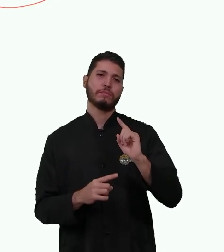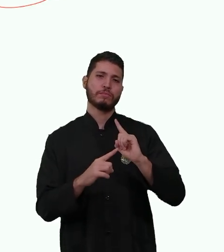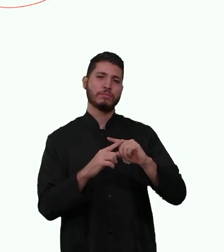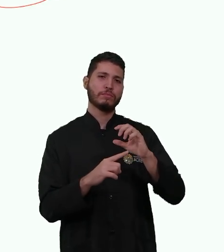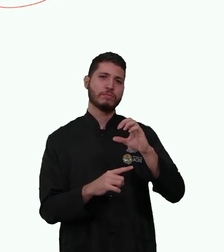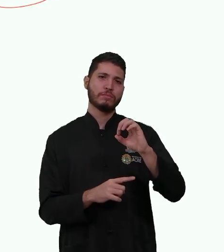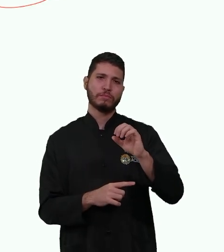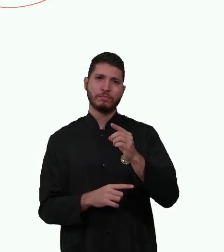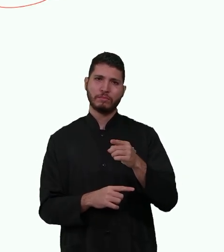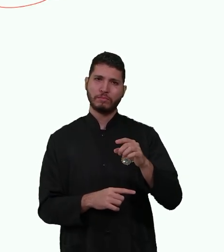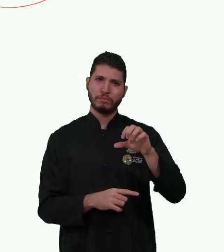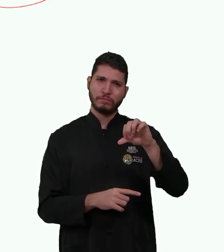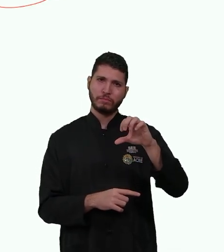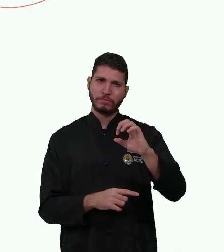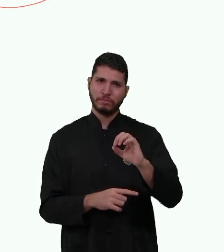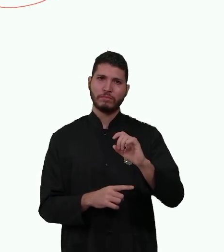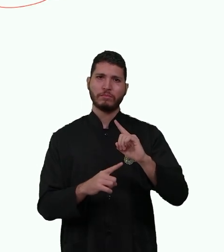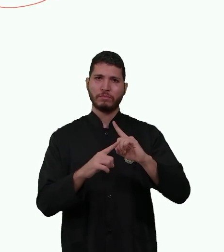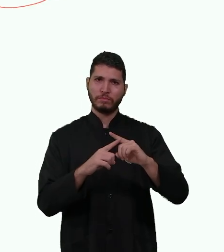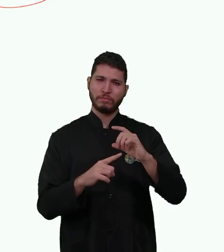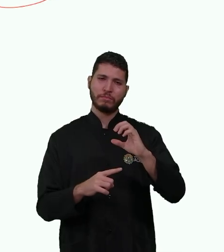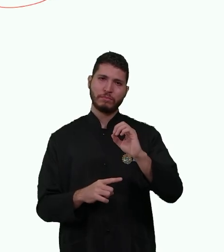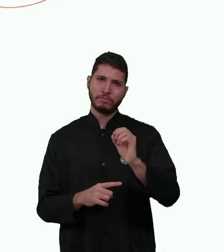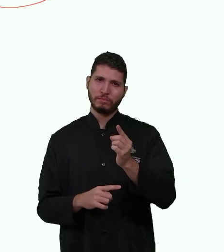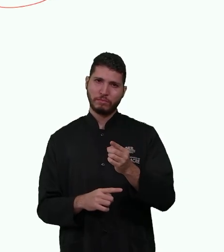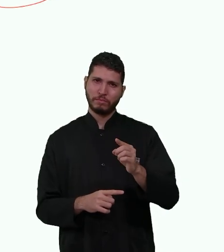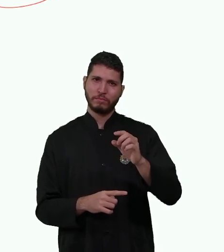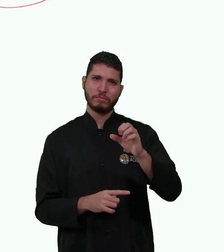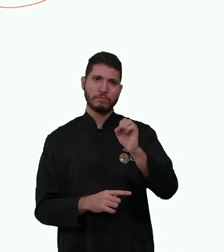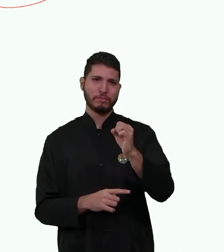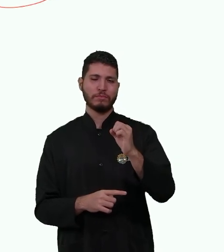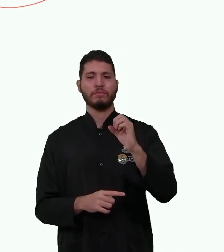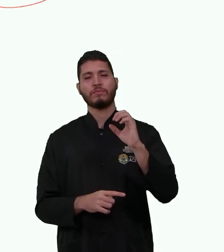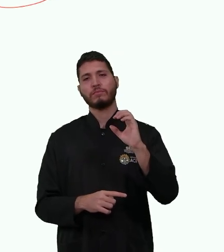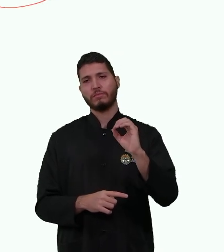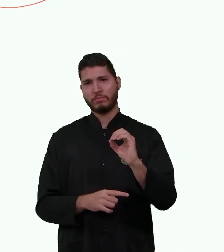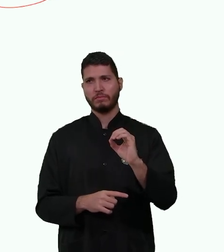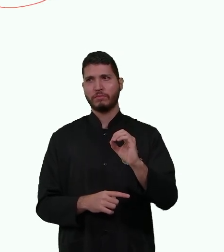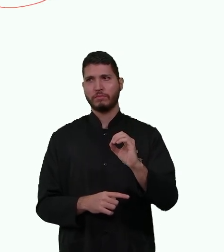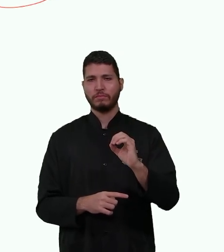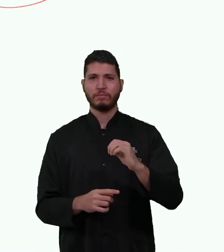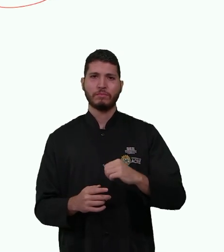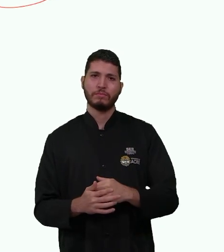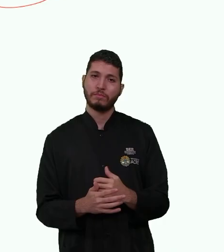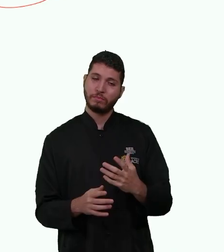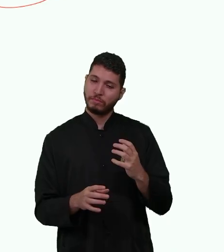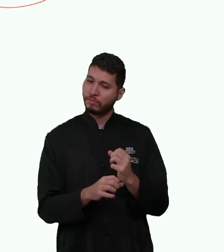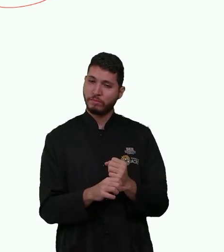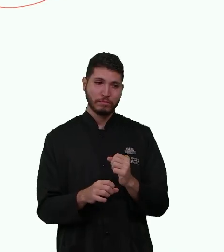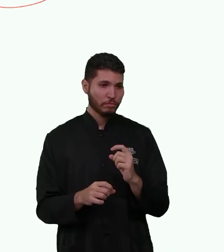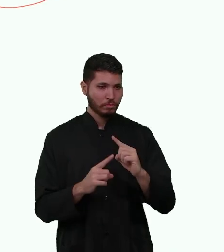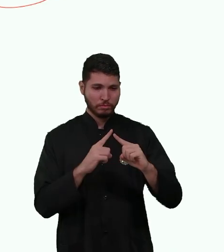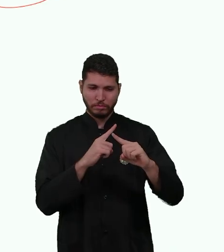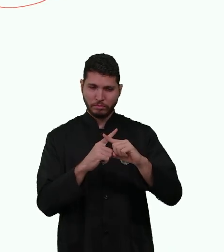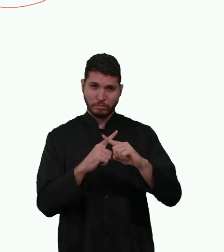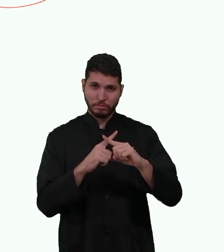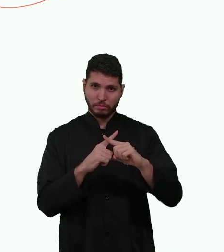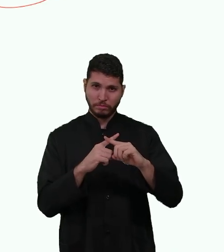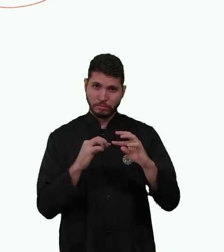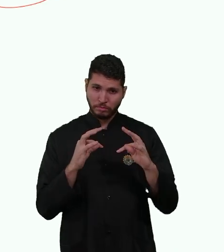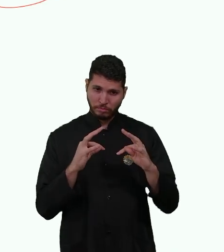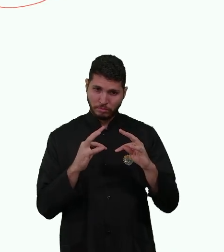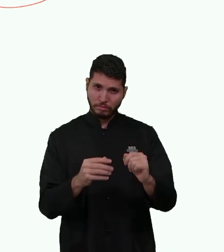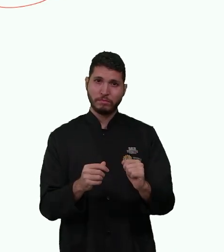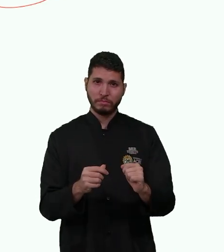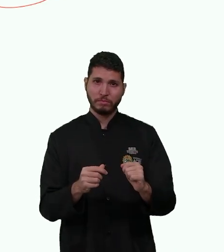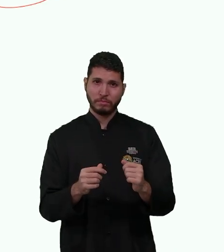vezes 0,80, e esses aqui se referem aos dois descontos que foram dados, ó. Quando eu multiplico tudo, a gente vai